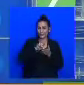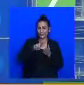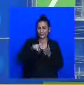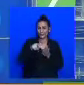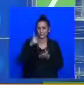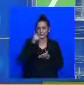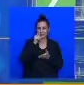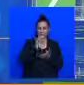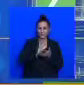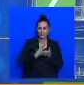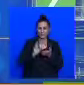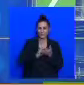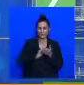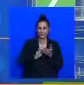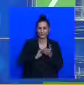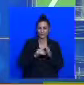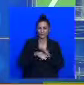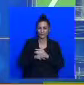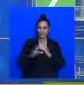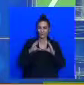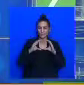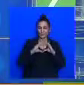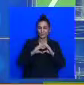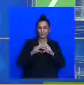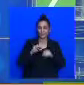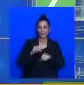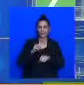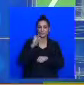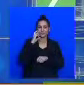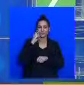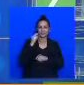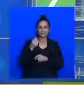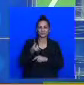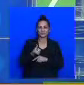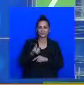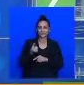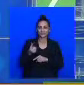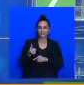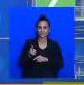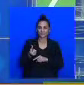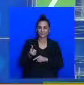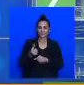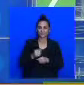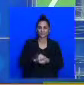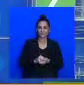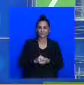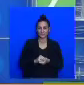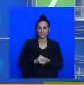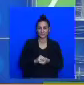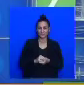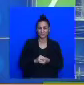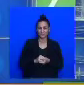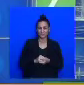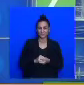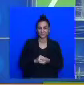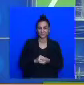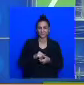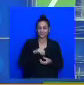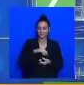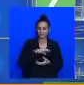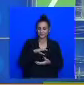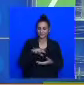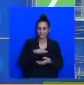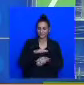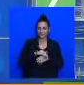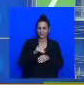Lotomania. Bola rosa, número 66, rosa 66. O globo